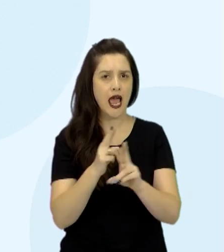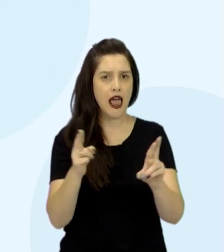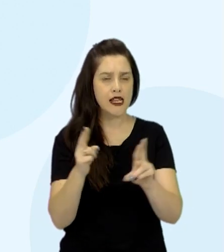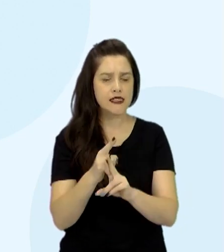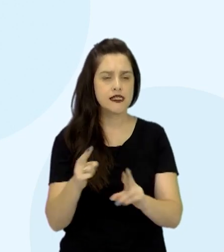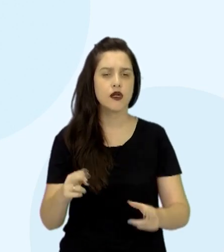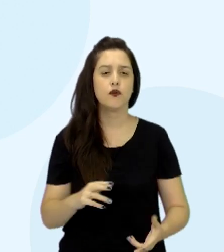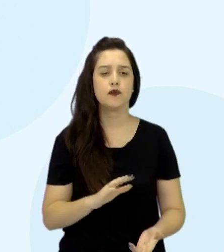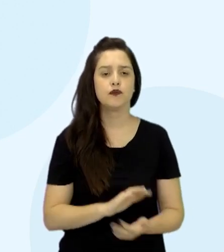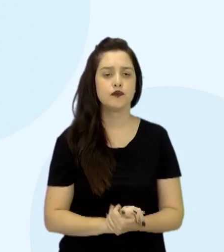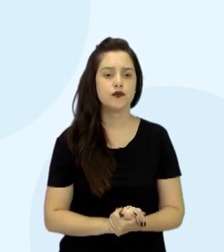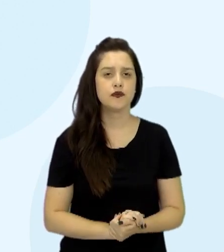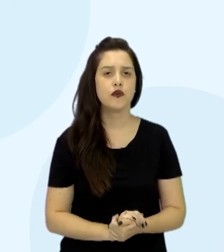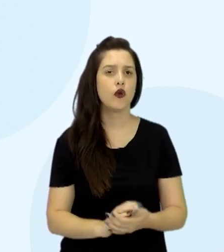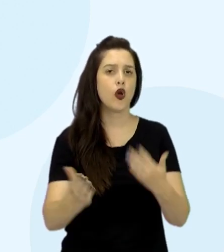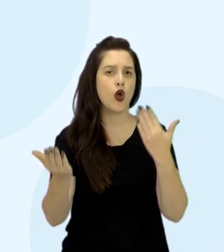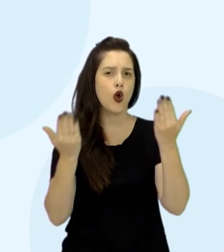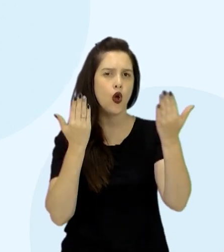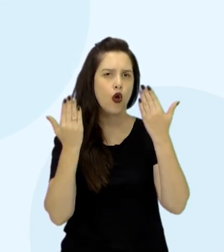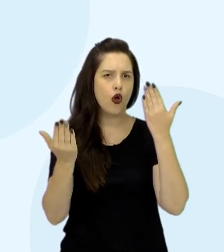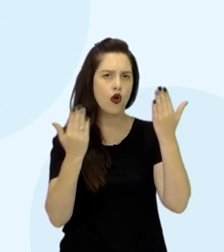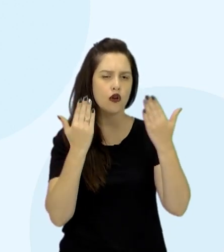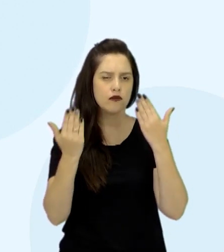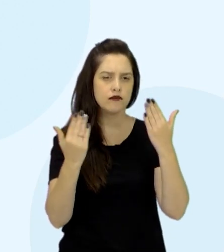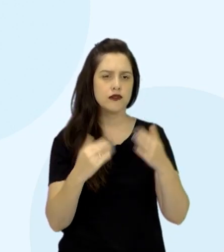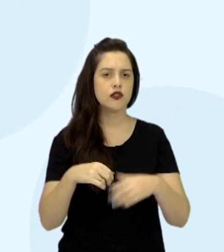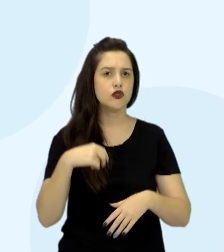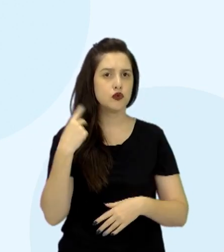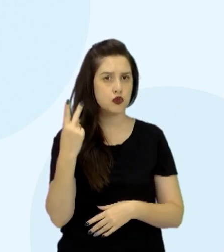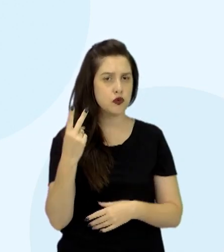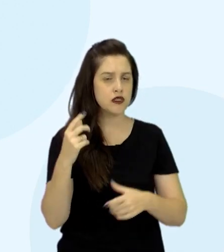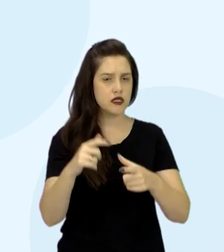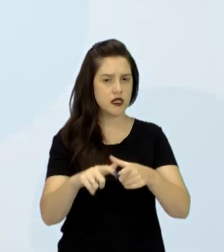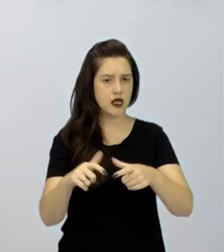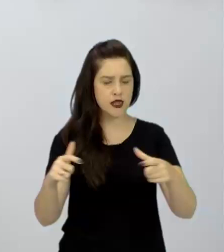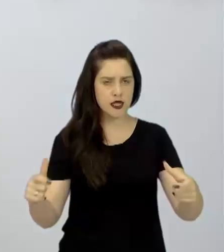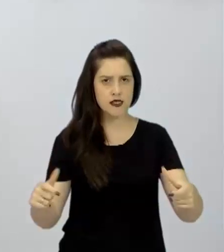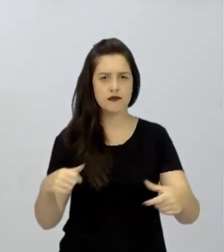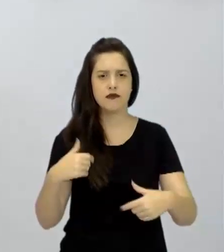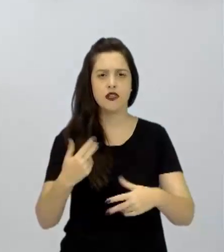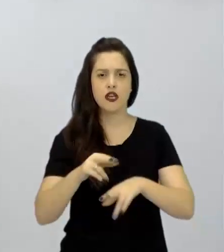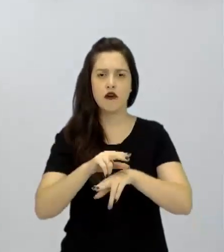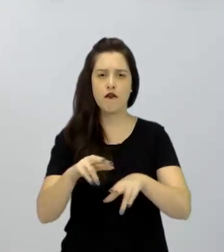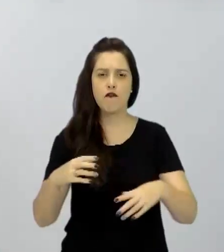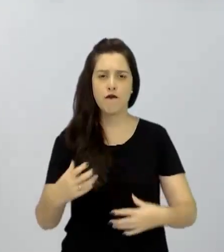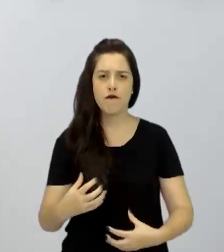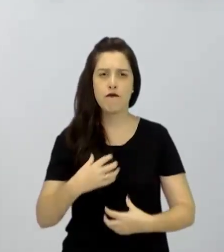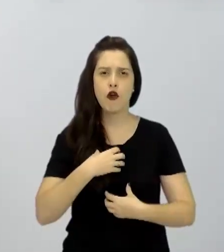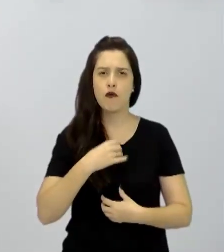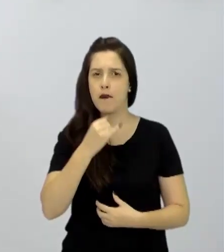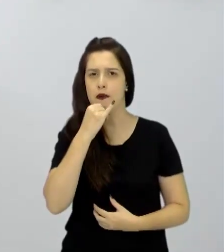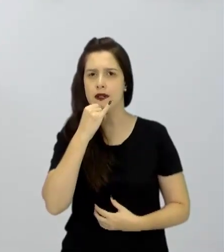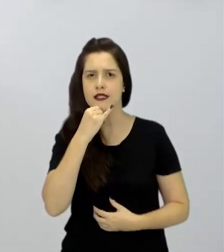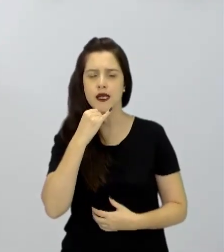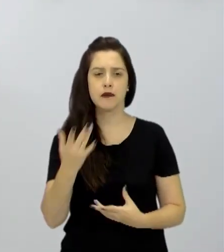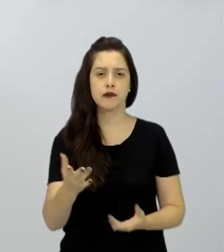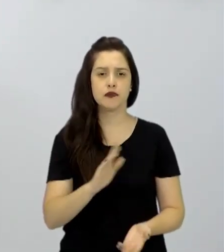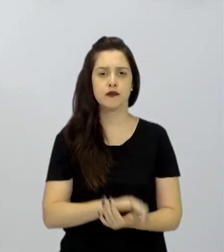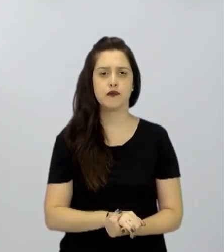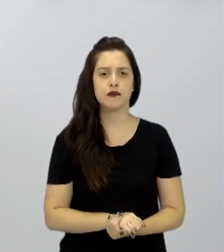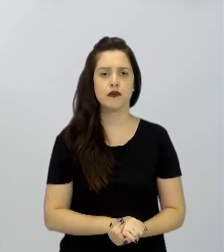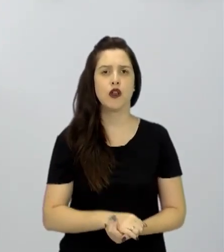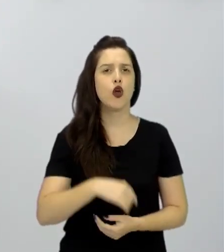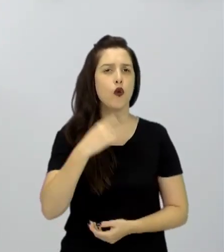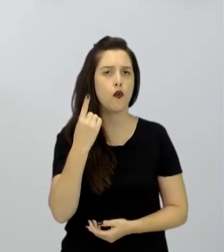duas grandezas, e a comparação entre duas grandezas. Então, se eu falo assim, por exemplo,